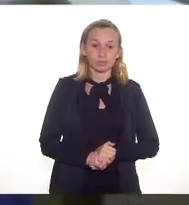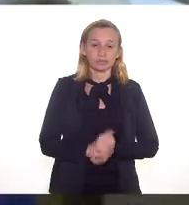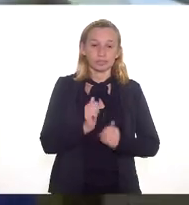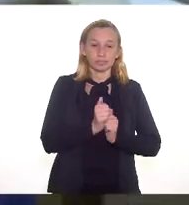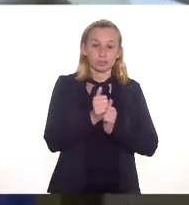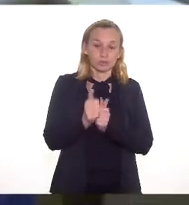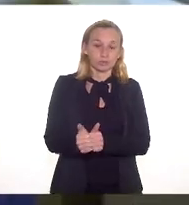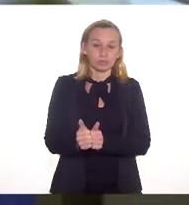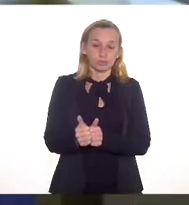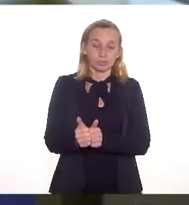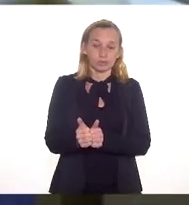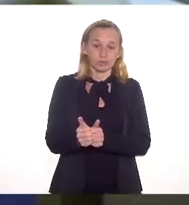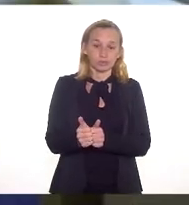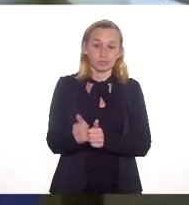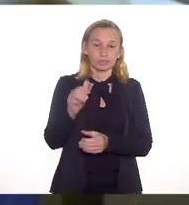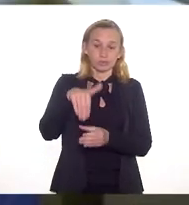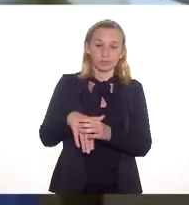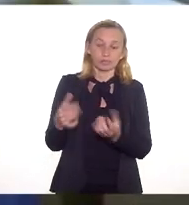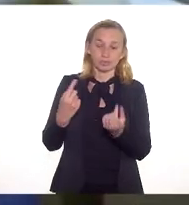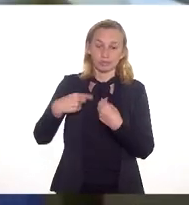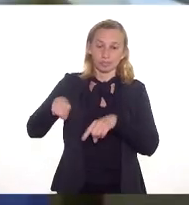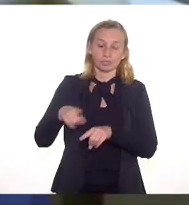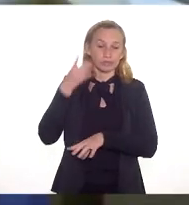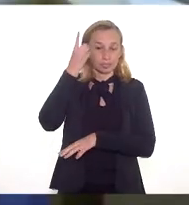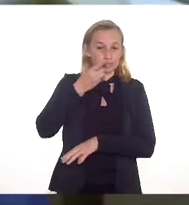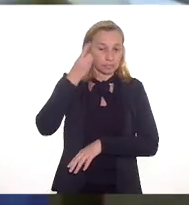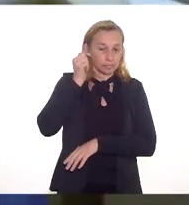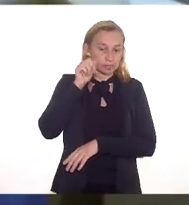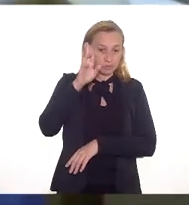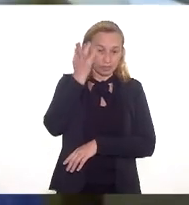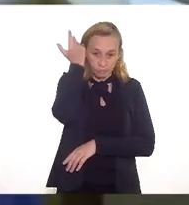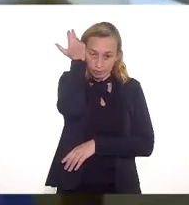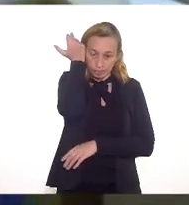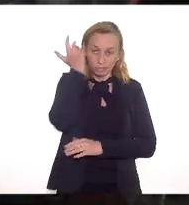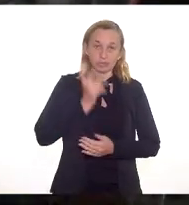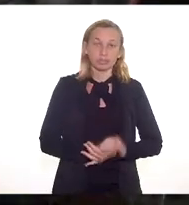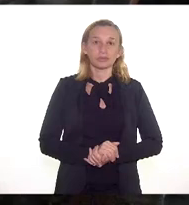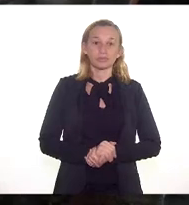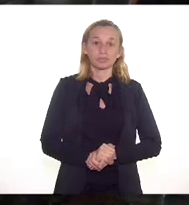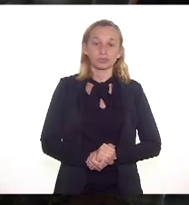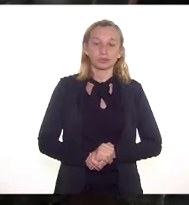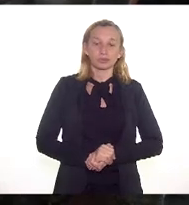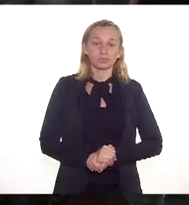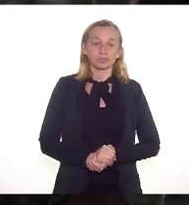Acompanho a divergência do deputado Eliomar Coelho.